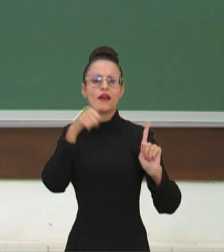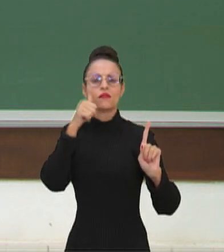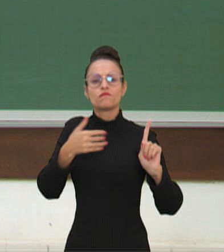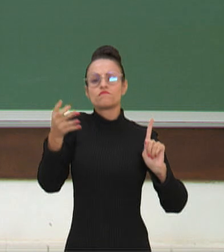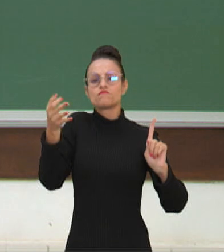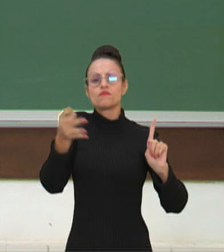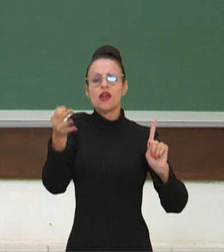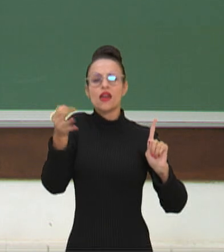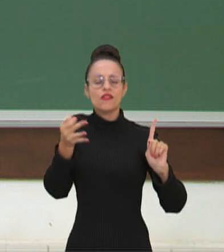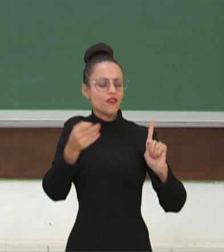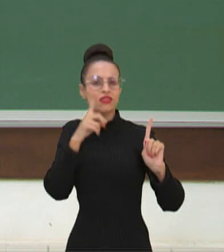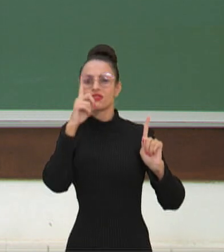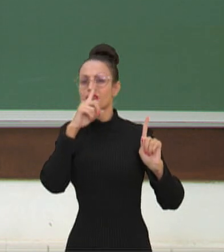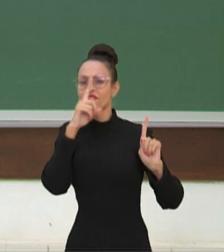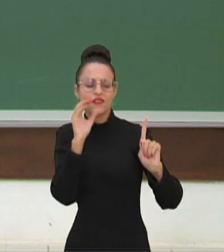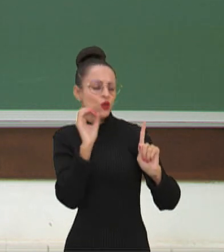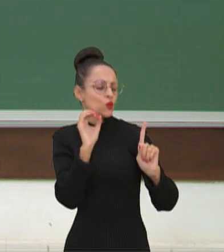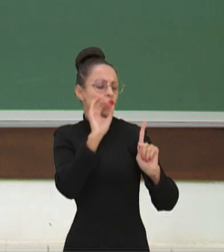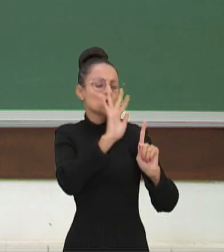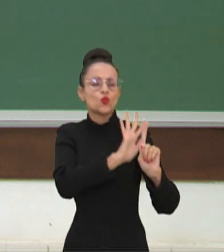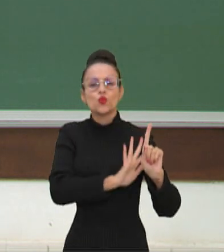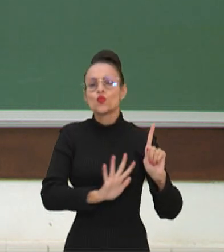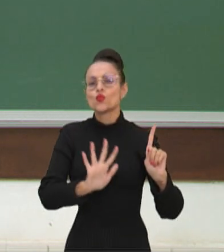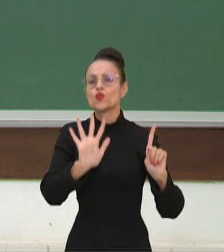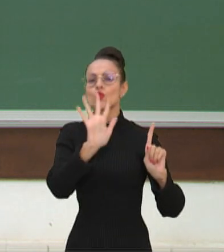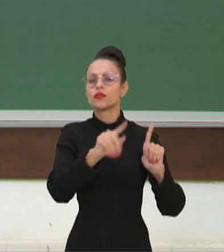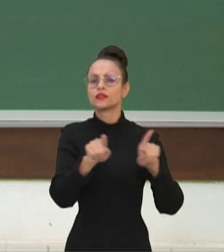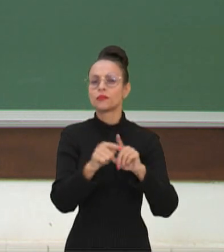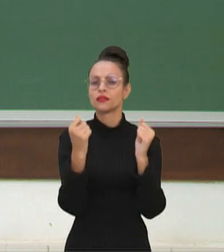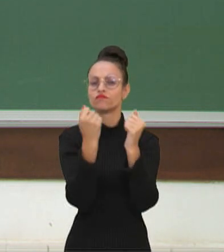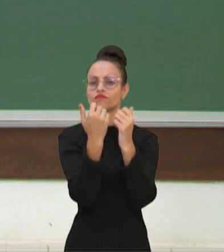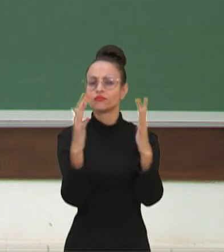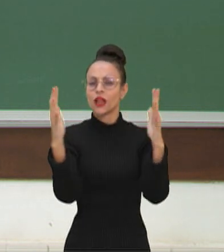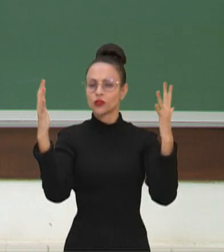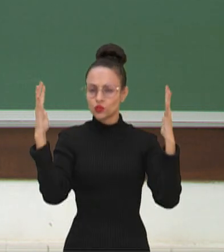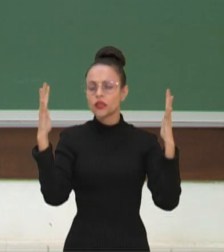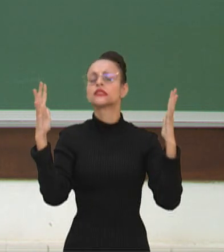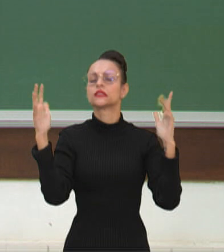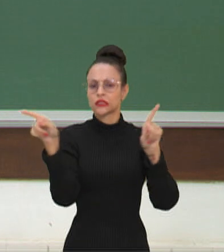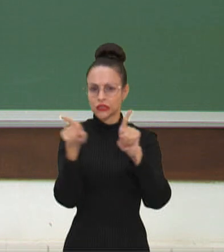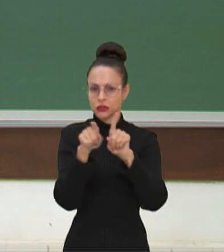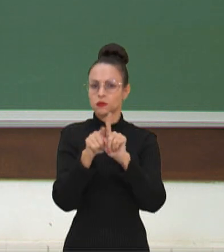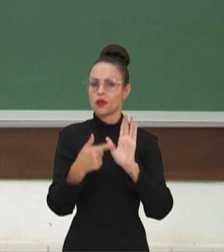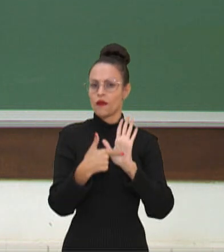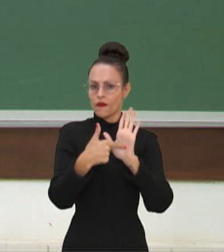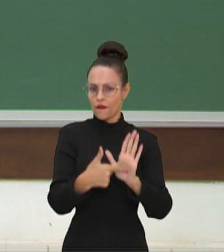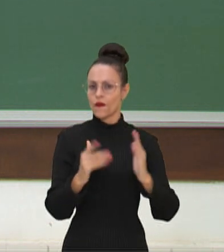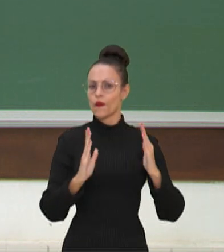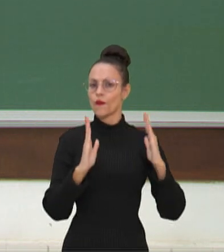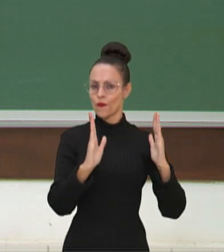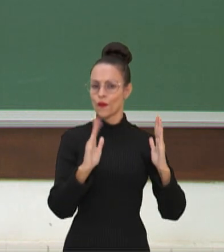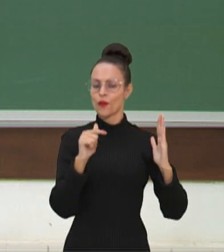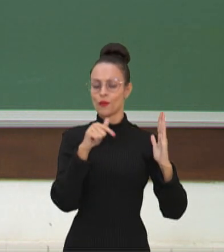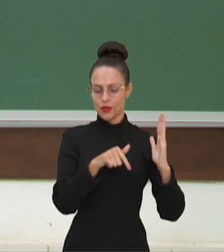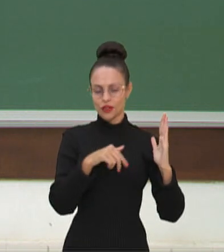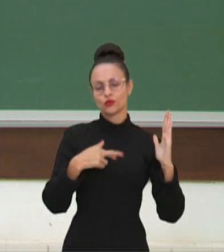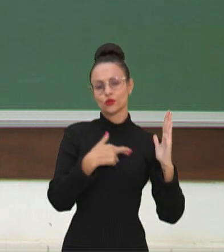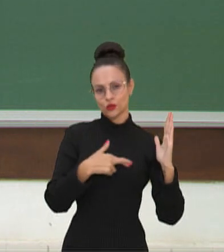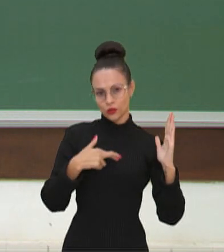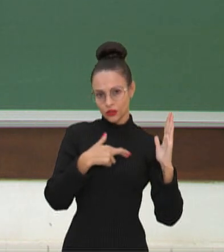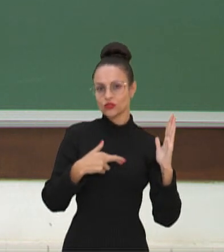aí parte, né, de uma escola literária e parte da outra escola literária, né? E não se bate com isso, ele